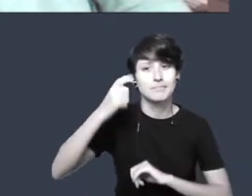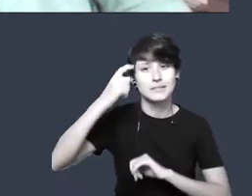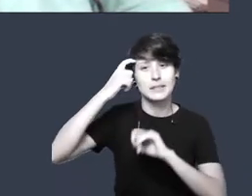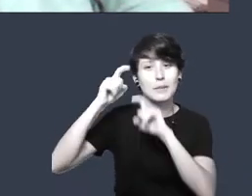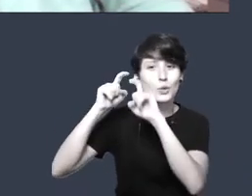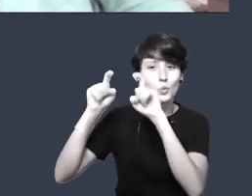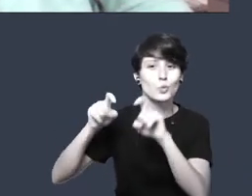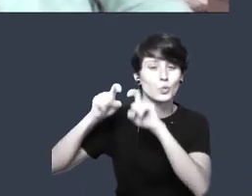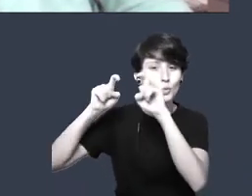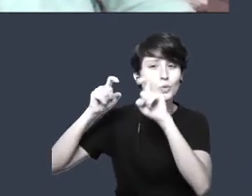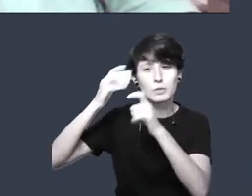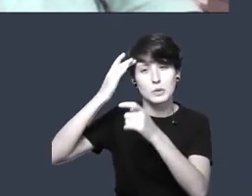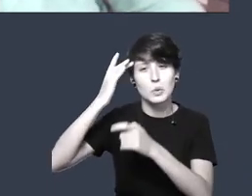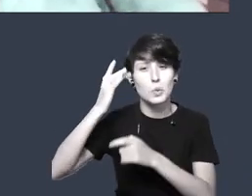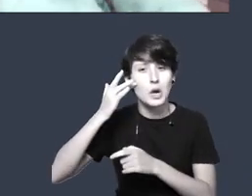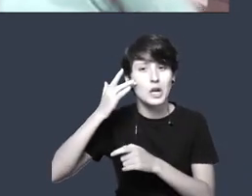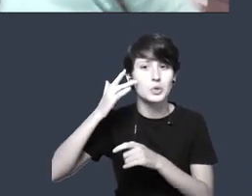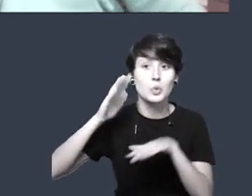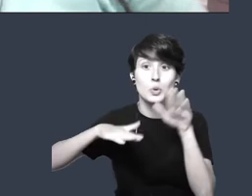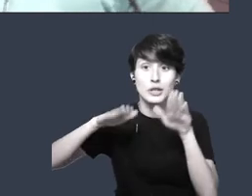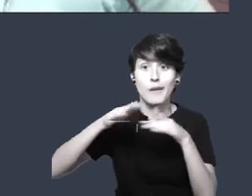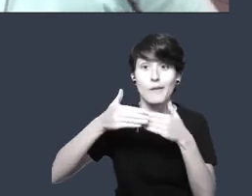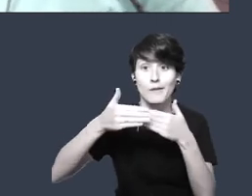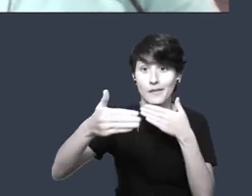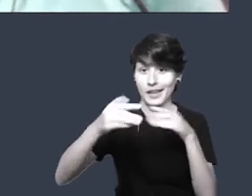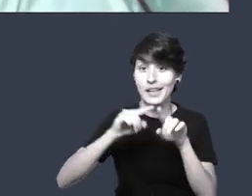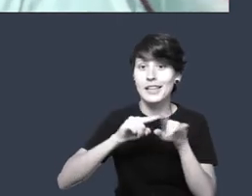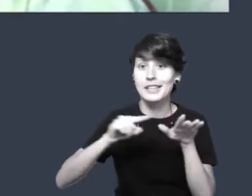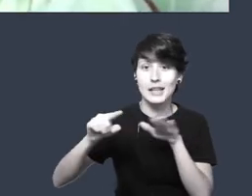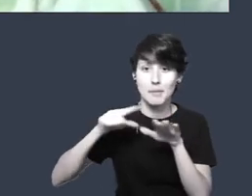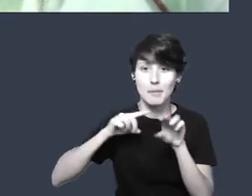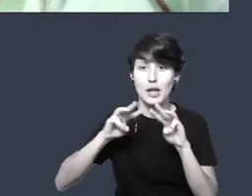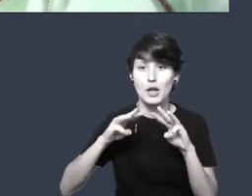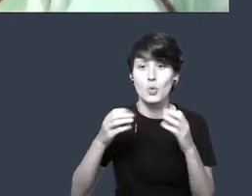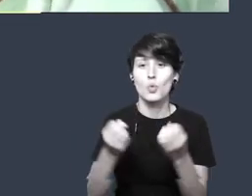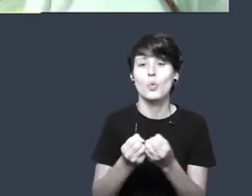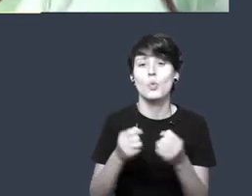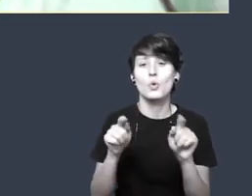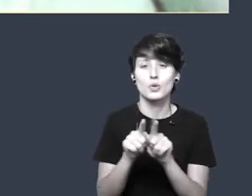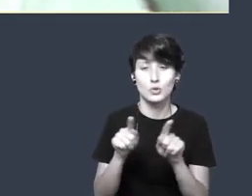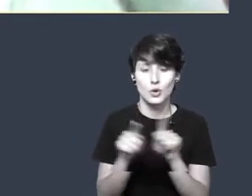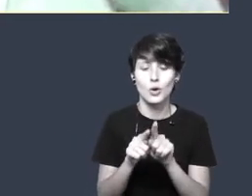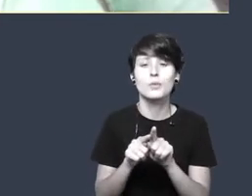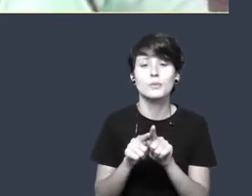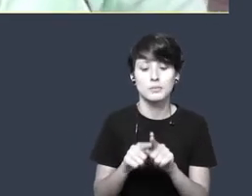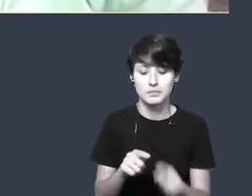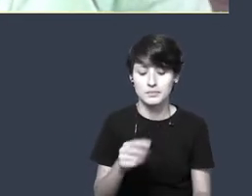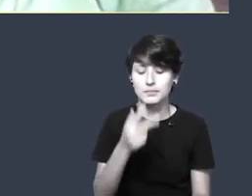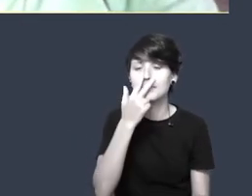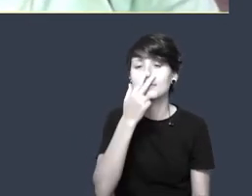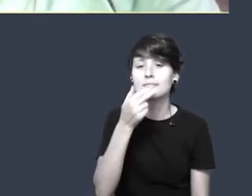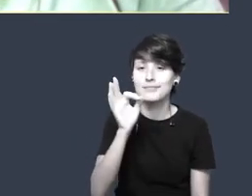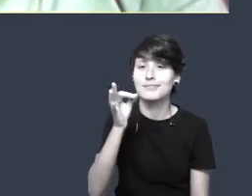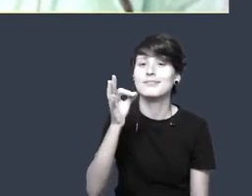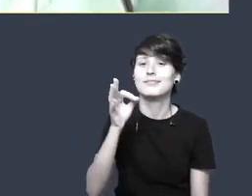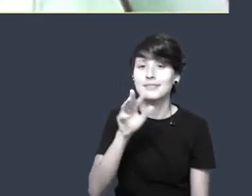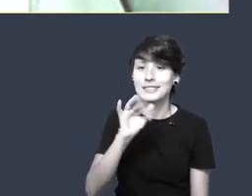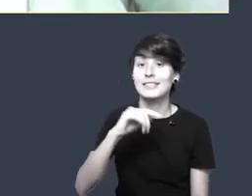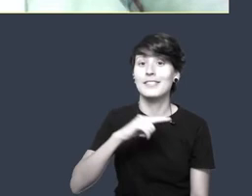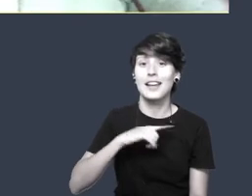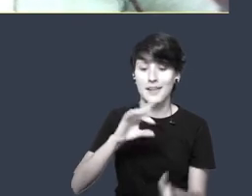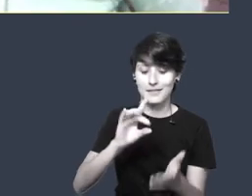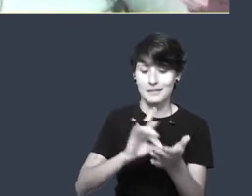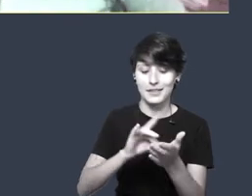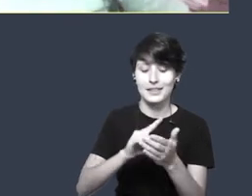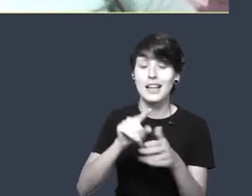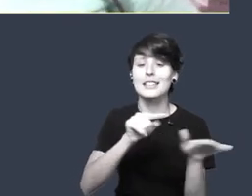aliás, se eu não estou enganada, vai ter um workshop essa semana. Ó, o Jabá, sim. Vai ter o workshop essa